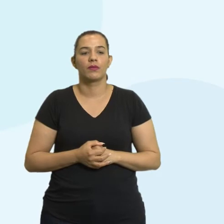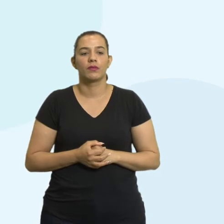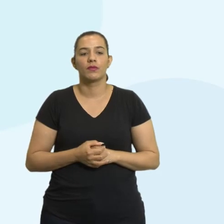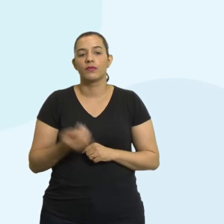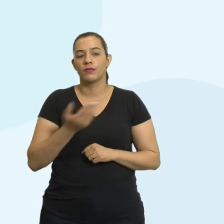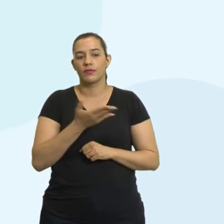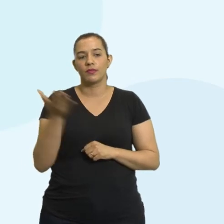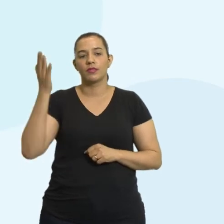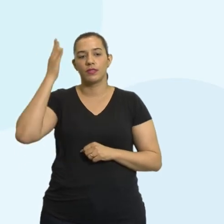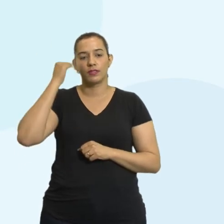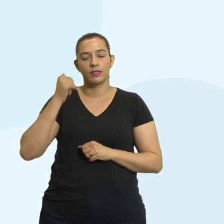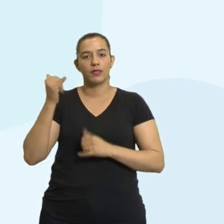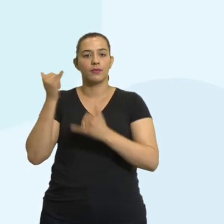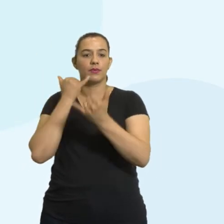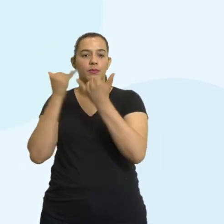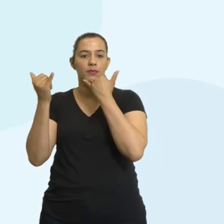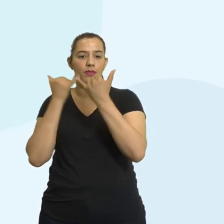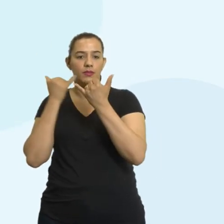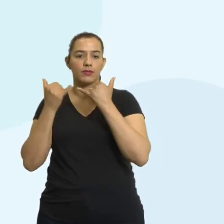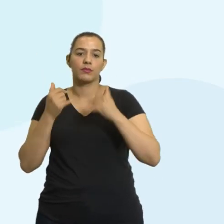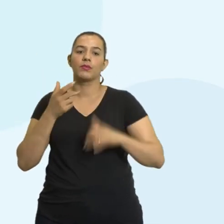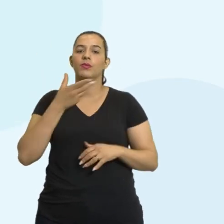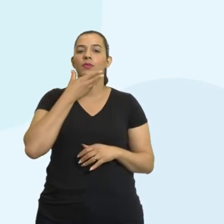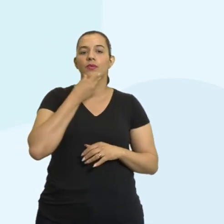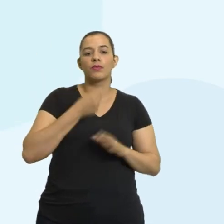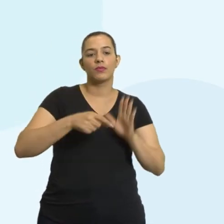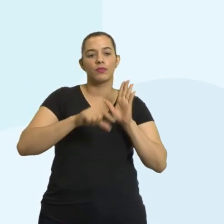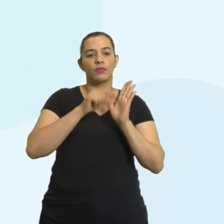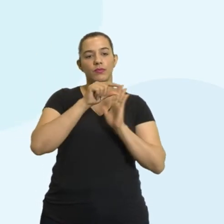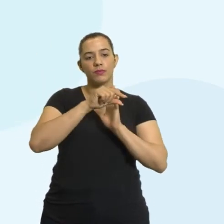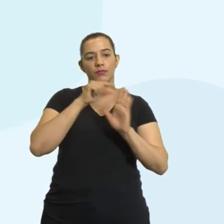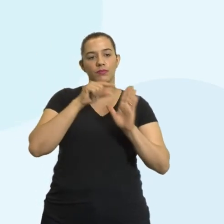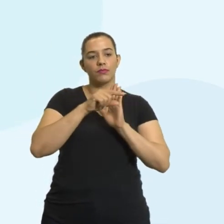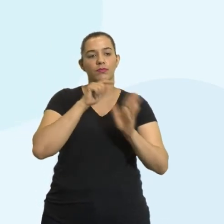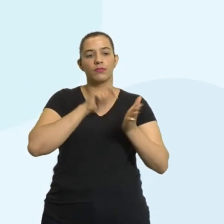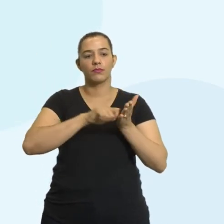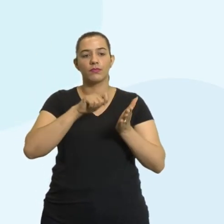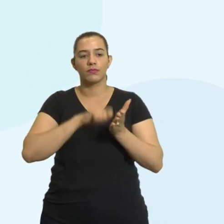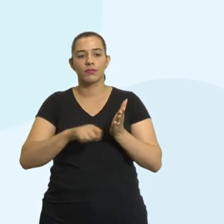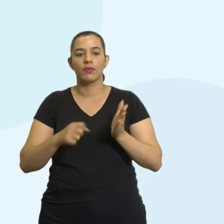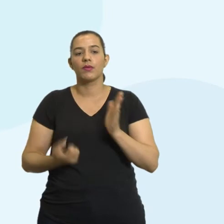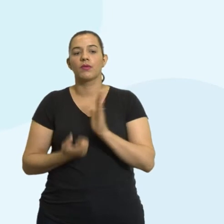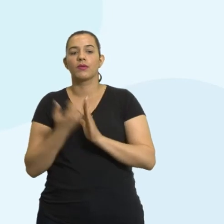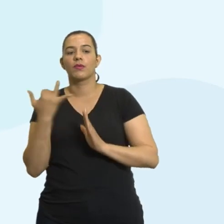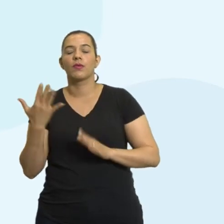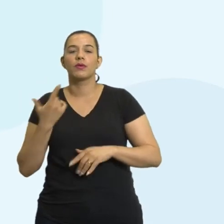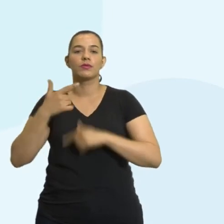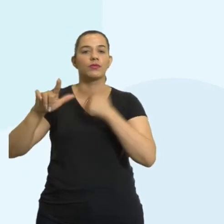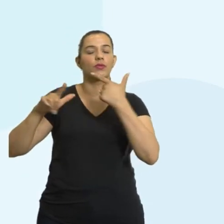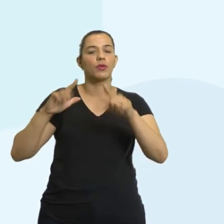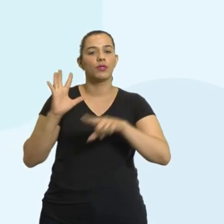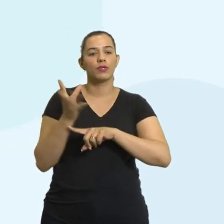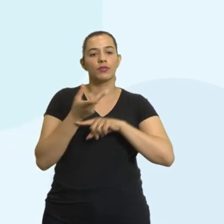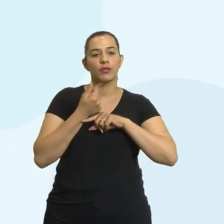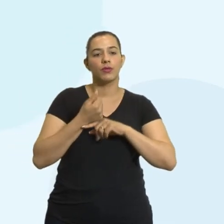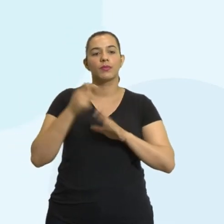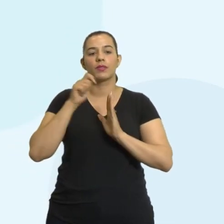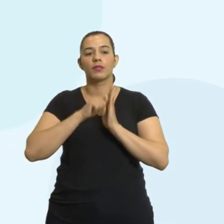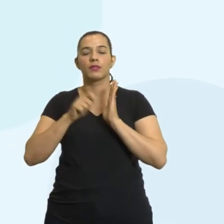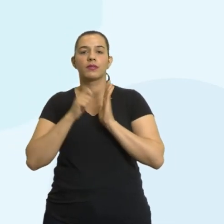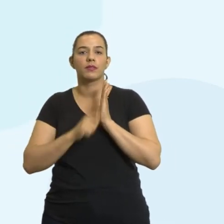Vocês sabem alguma informação sobre o Jean de La Fontaine? Quais foram as outras obras que ele escreveu